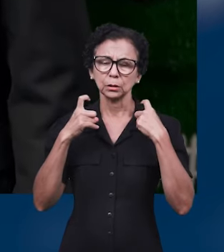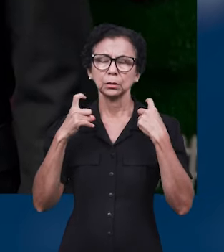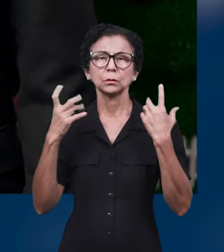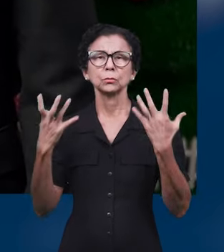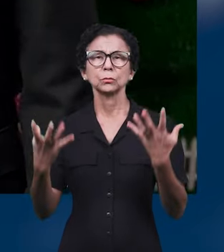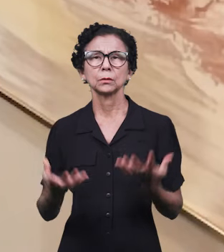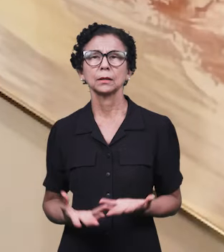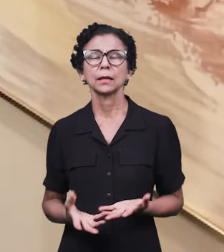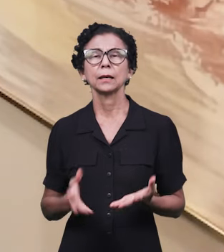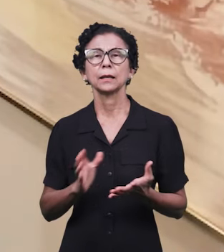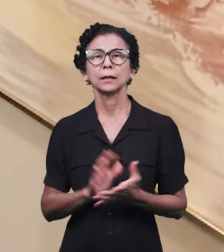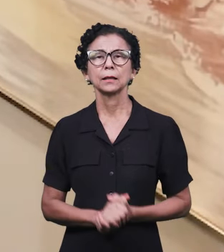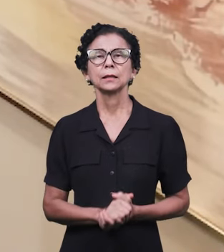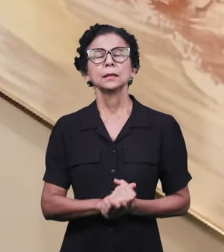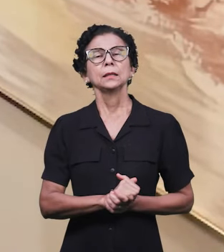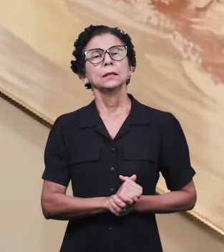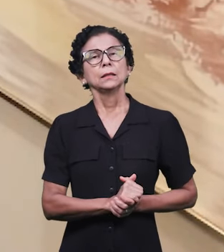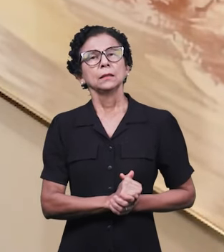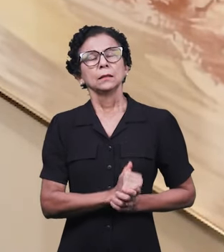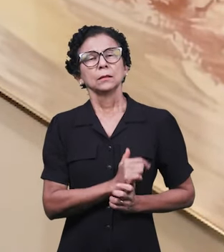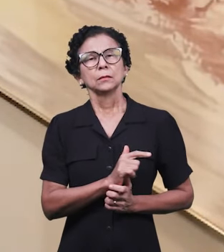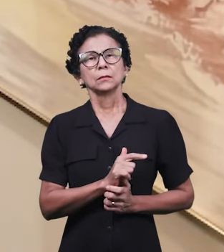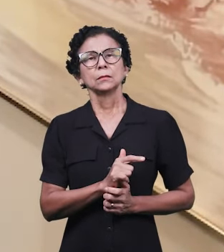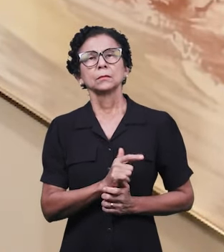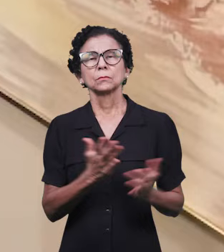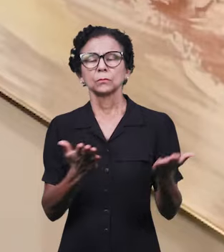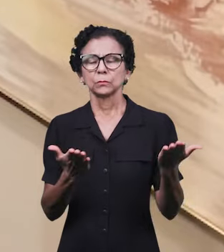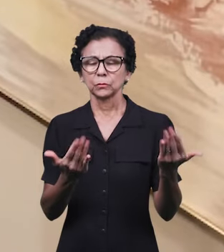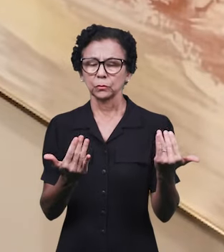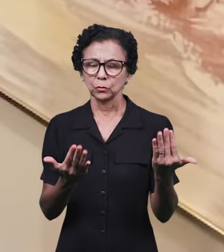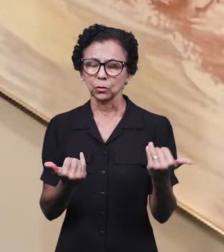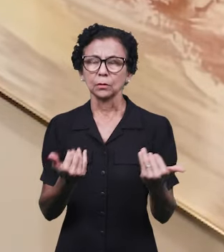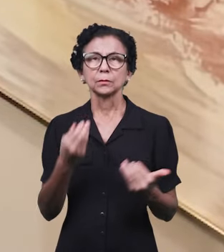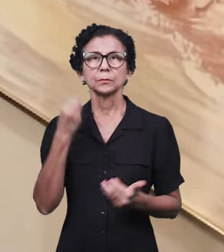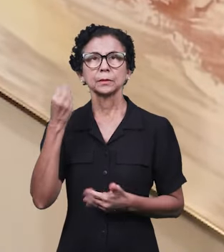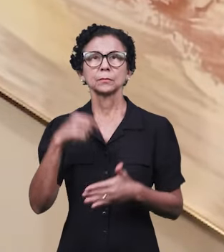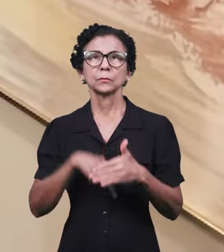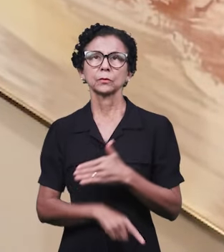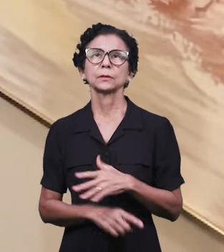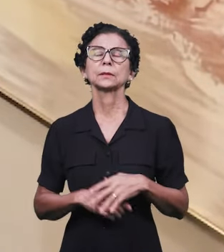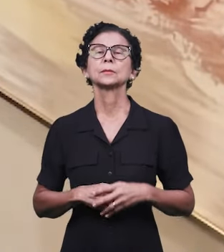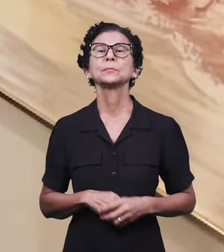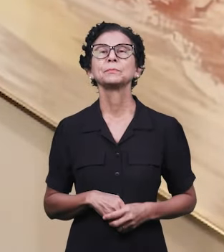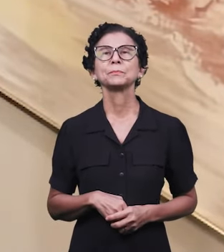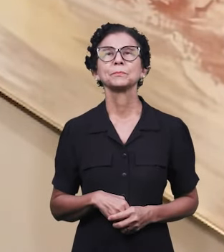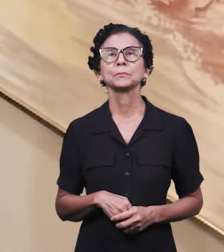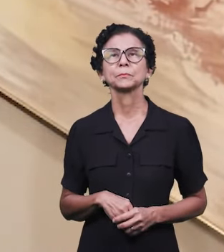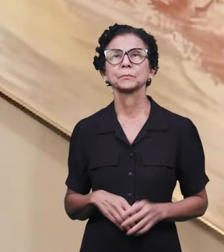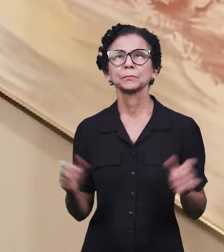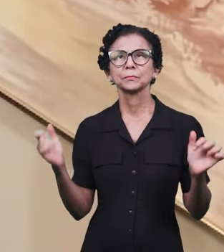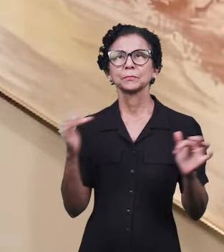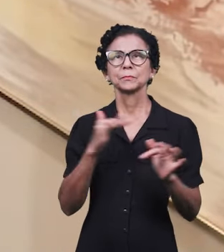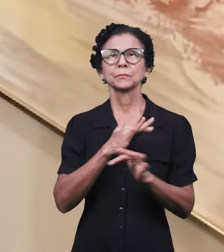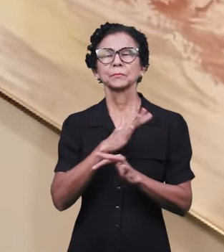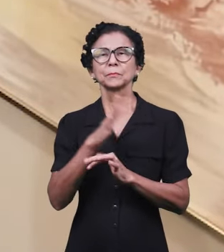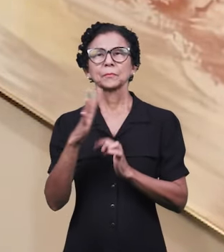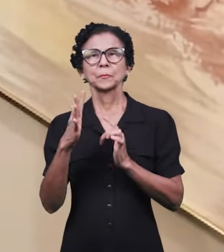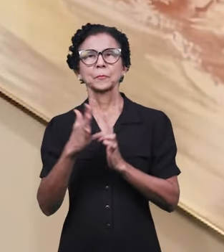Senhor. As bênçãos do Senhor também marcaram o final de semana no Canadá. A jornalista Beatriz da Silva tem